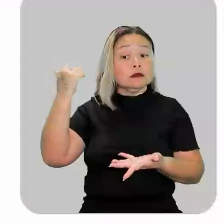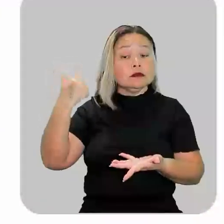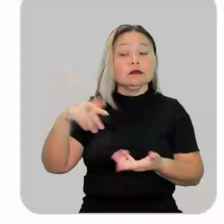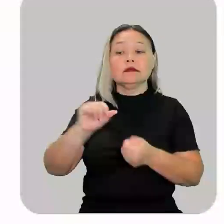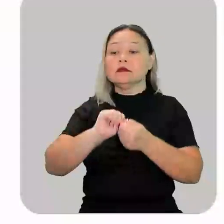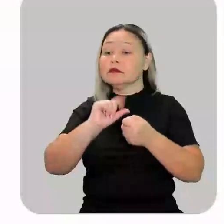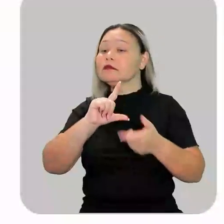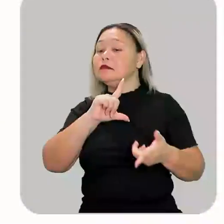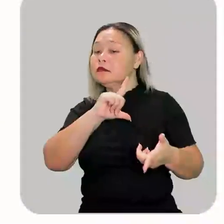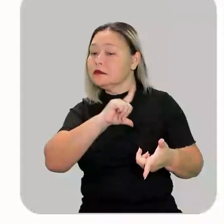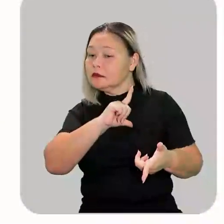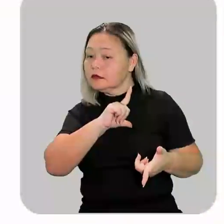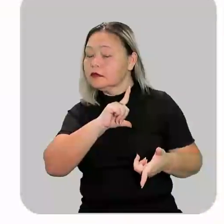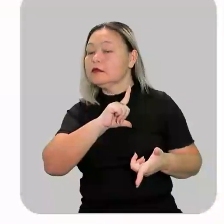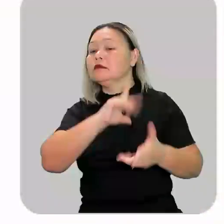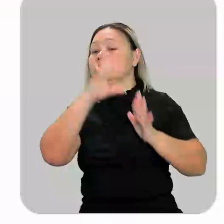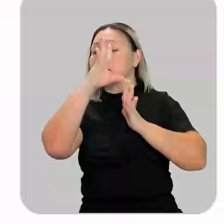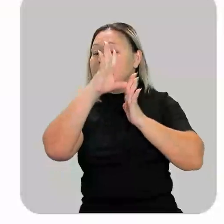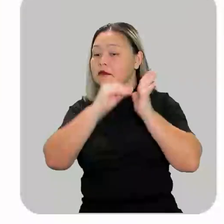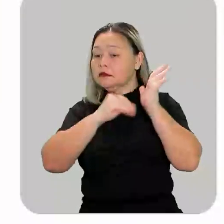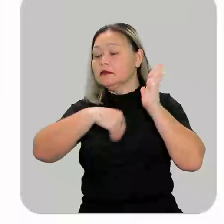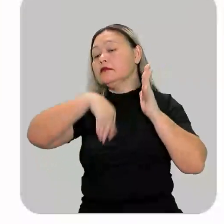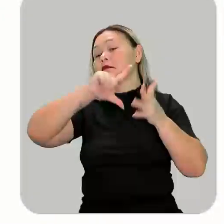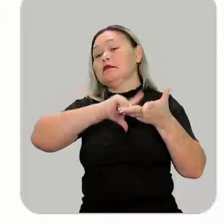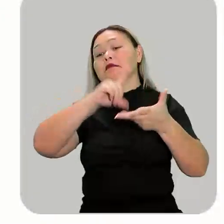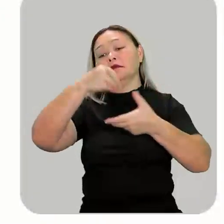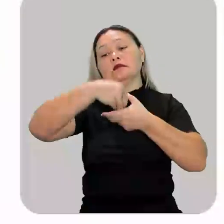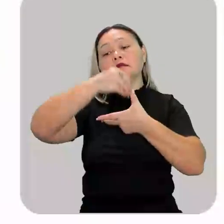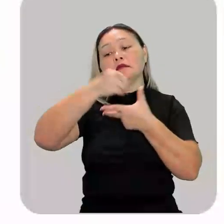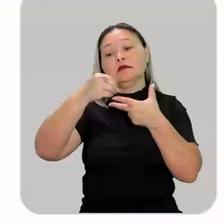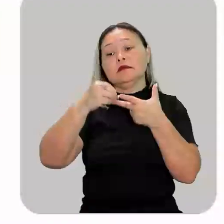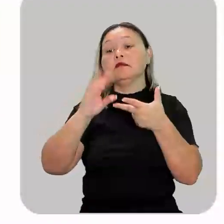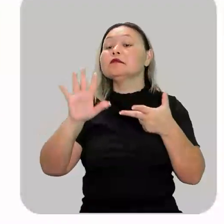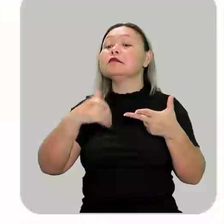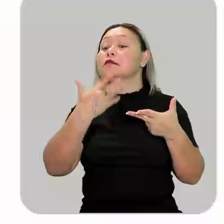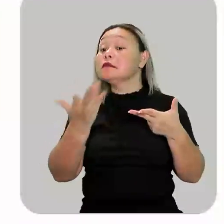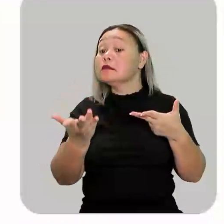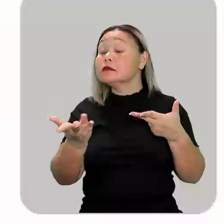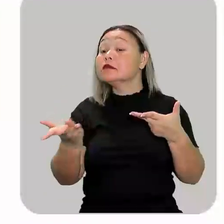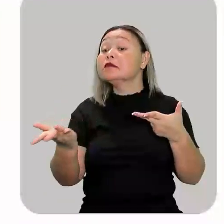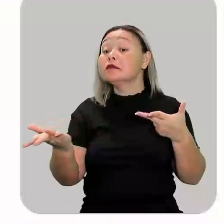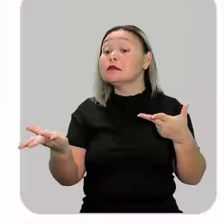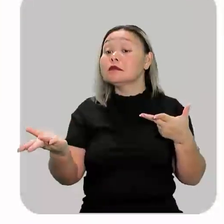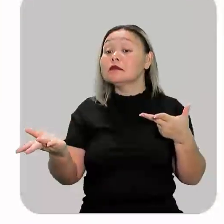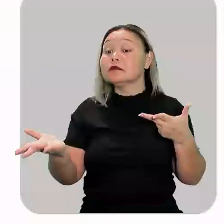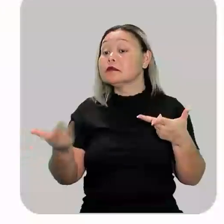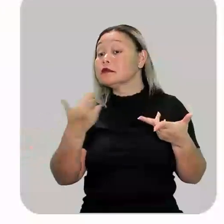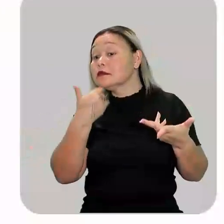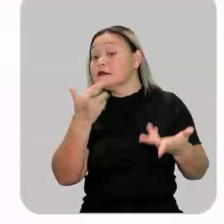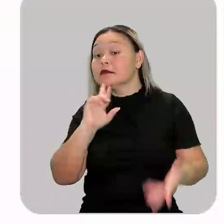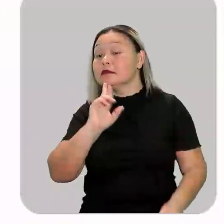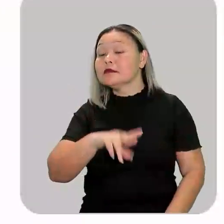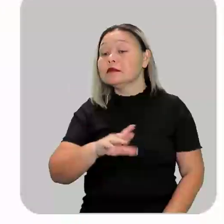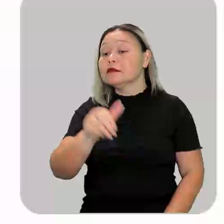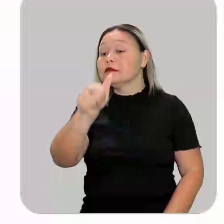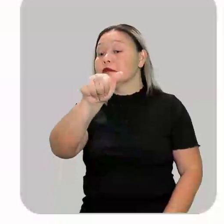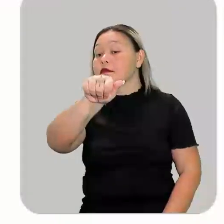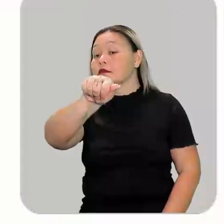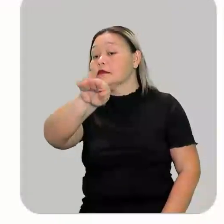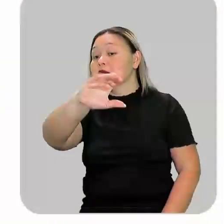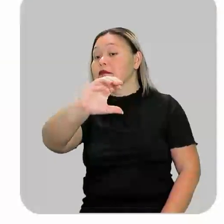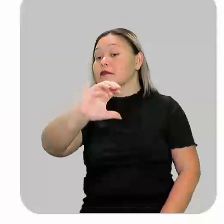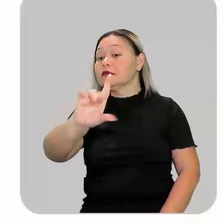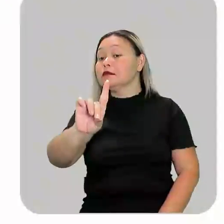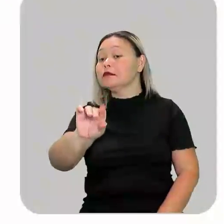top 5, né? Tá lá nos conteúdos que mais caem no Enem. E aí, vocês arriscam E a aí, resposta? vamos lá. A, B, C,